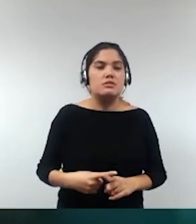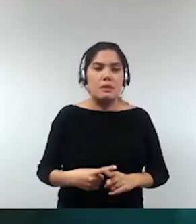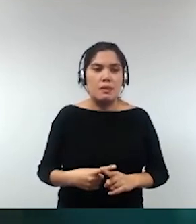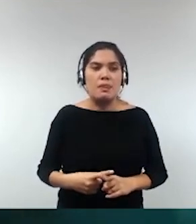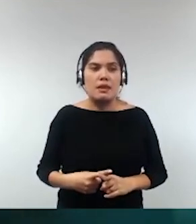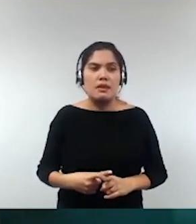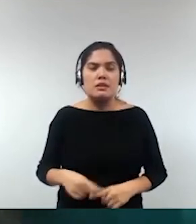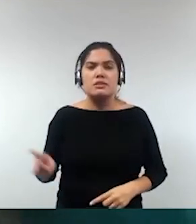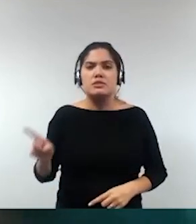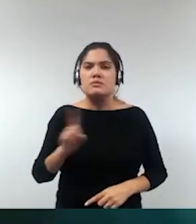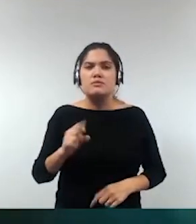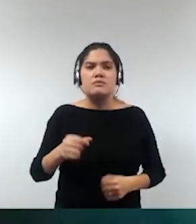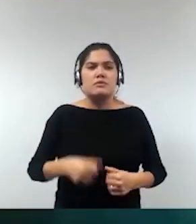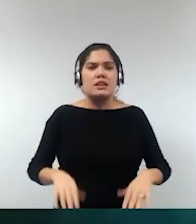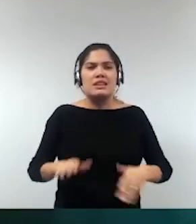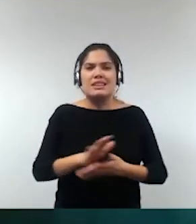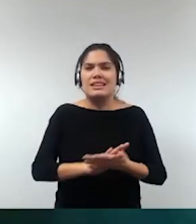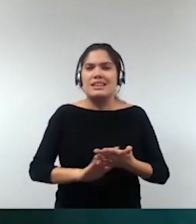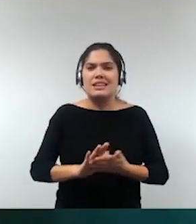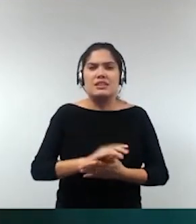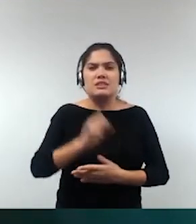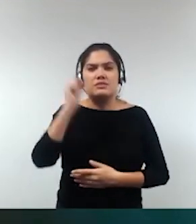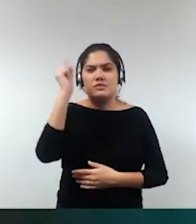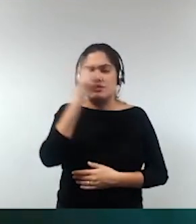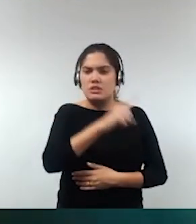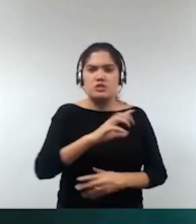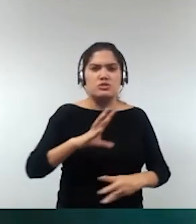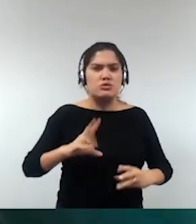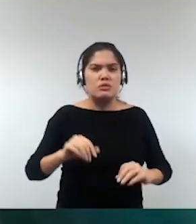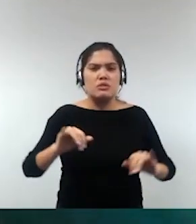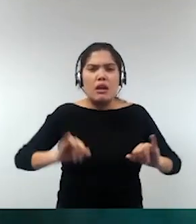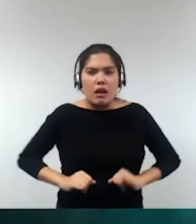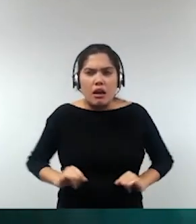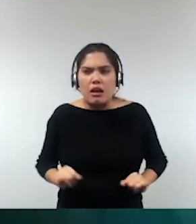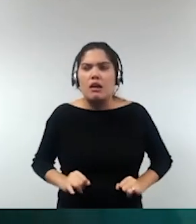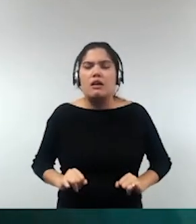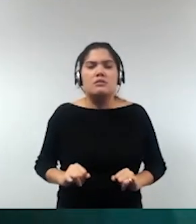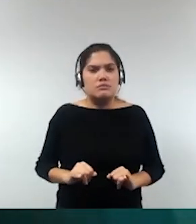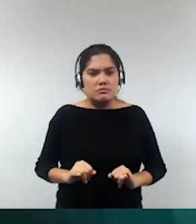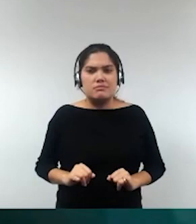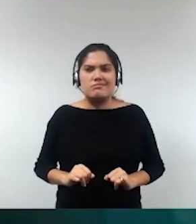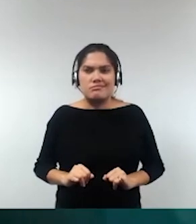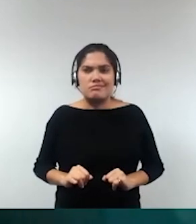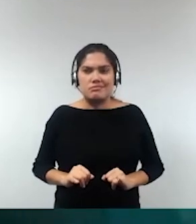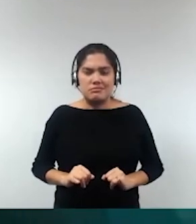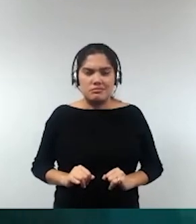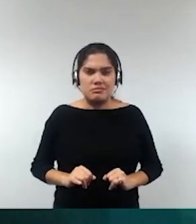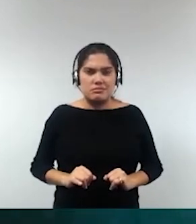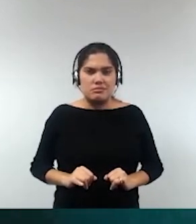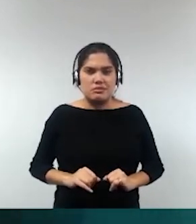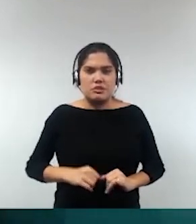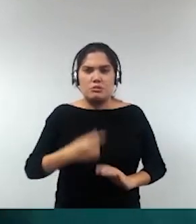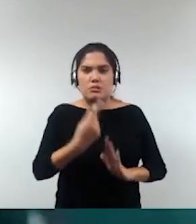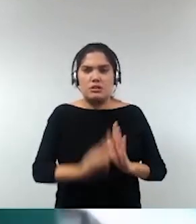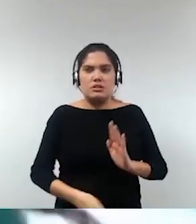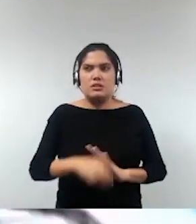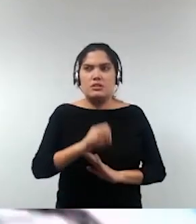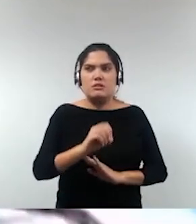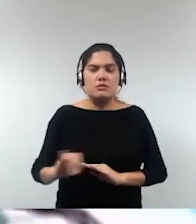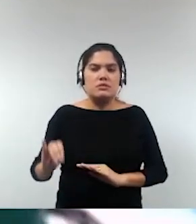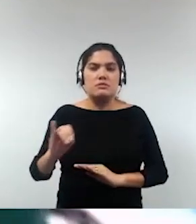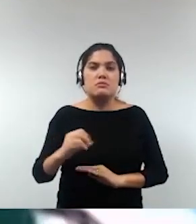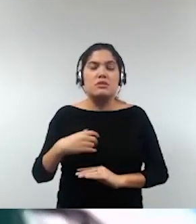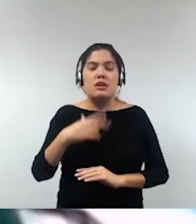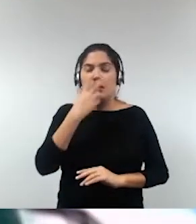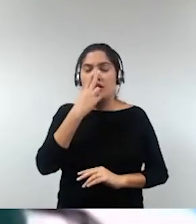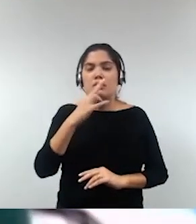não fica nada de dificuldade daquilo tudo que você passou. E o caso do projeto da Oi, acho que